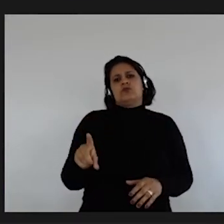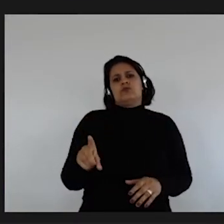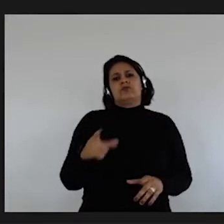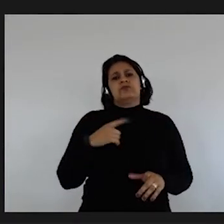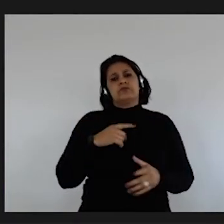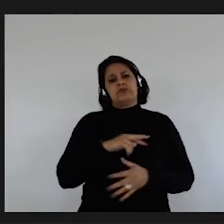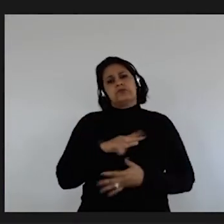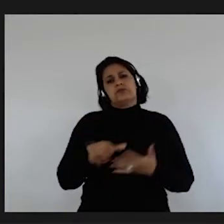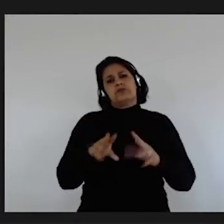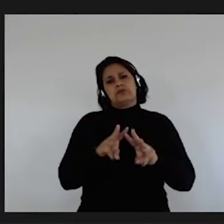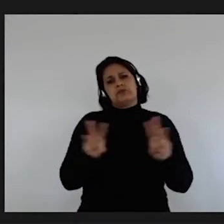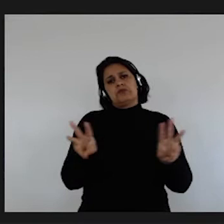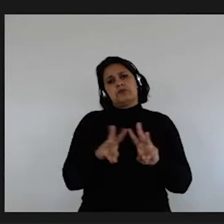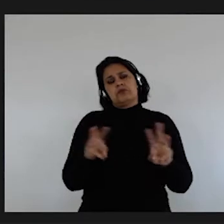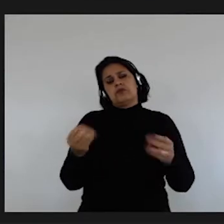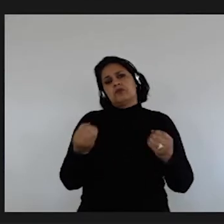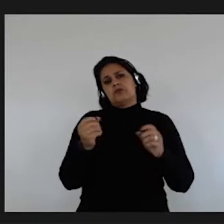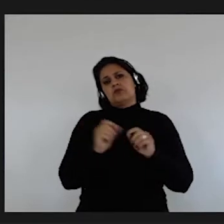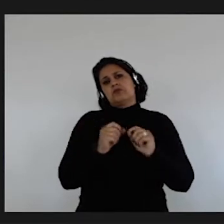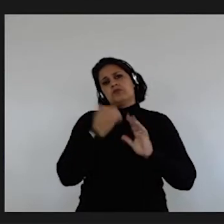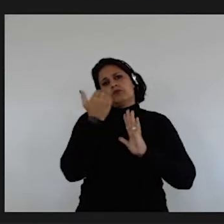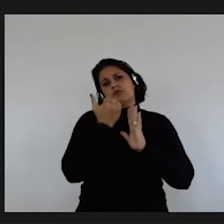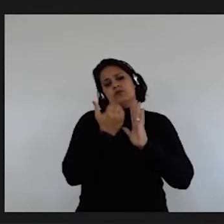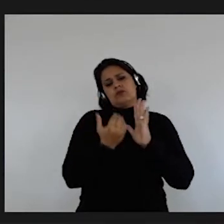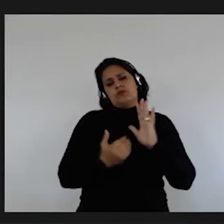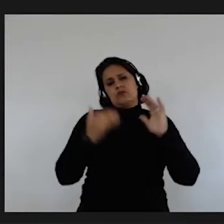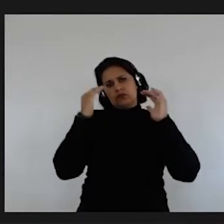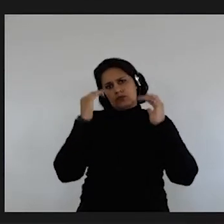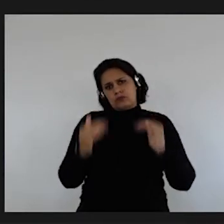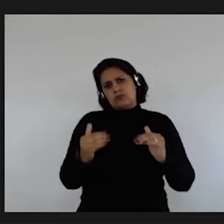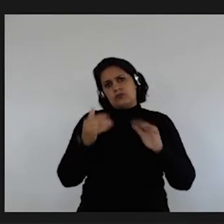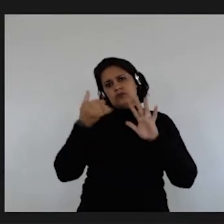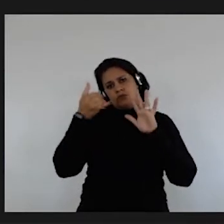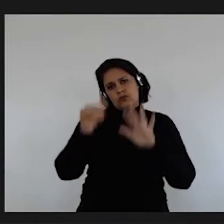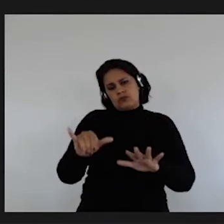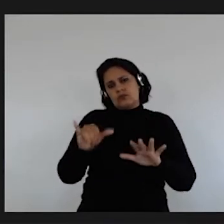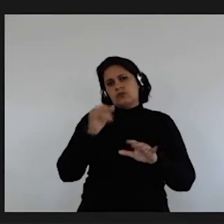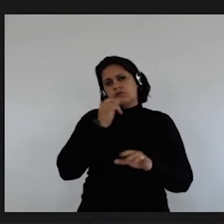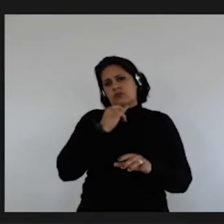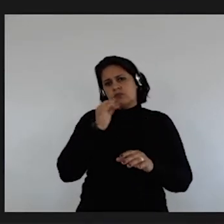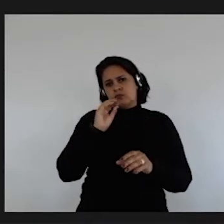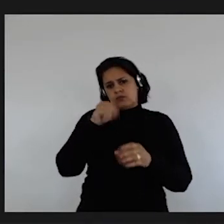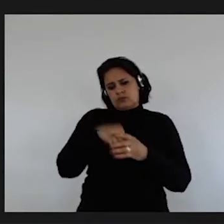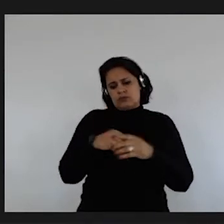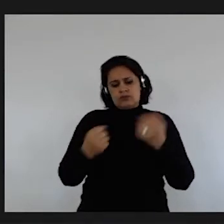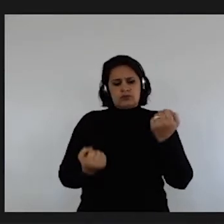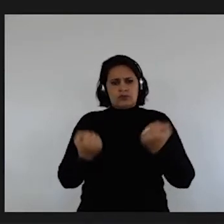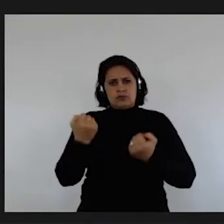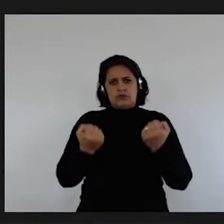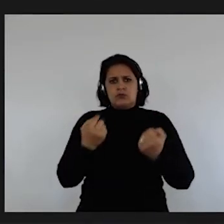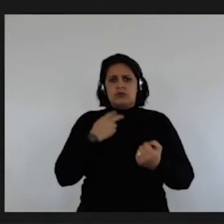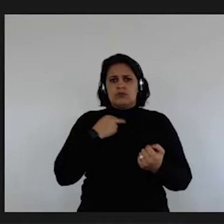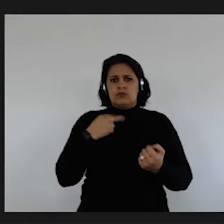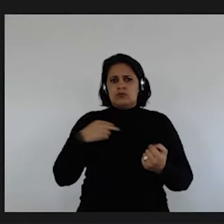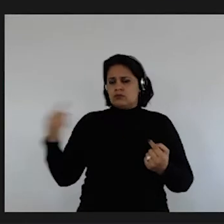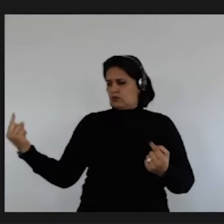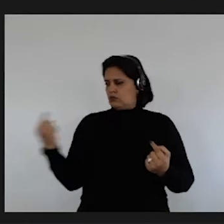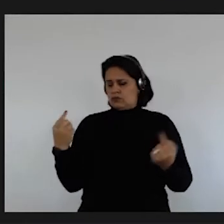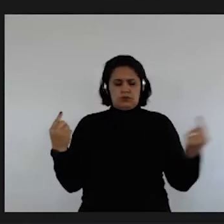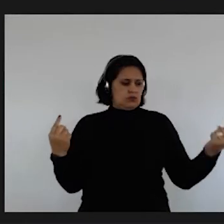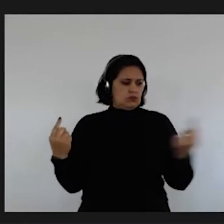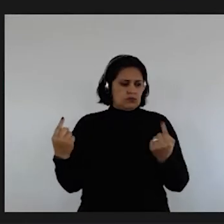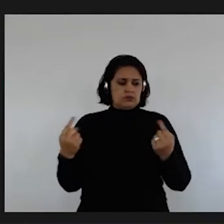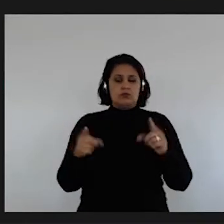que fazem recomendações de protocolos a serem seguidos, como evitar ainda dividir caronas nos veículos e não compartilhar cabines